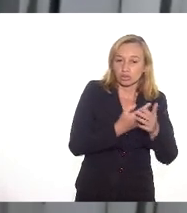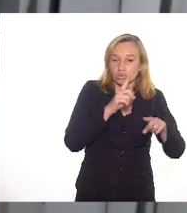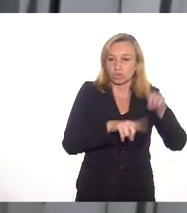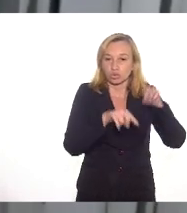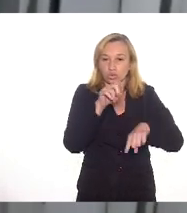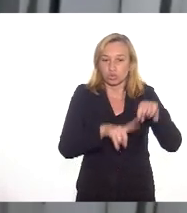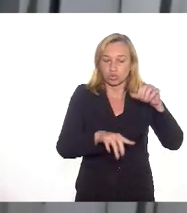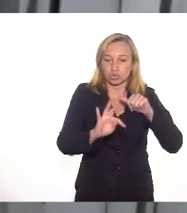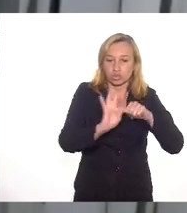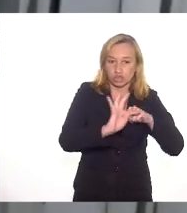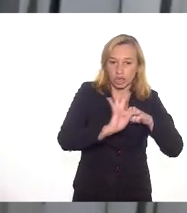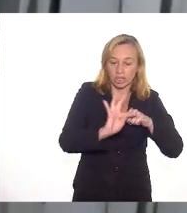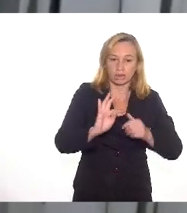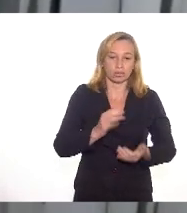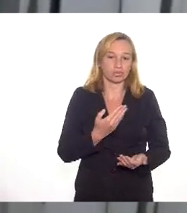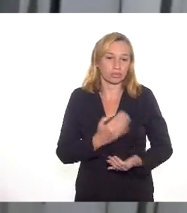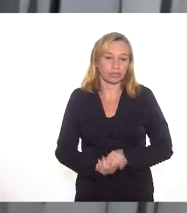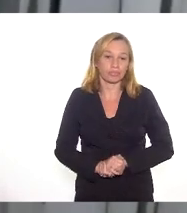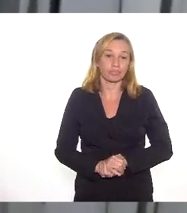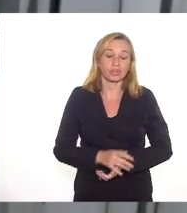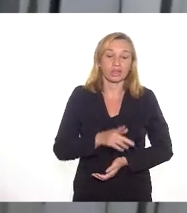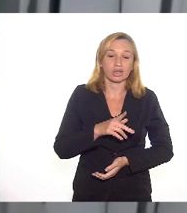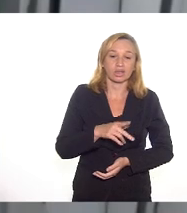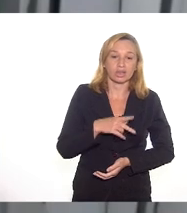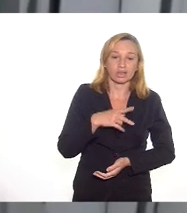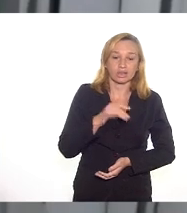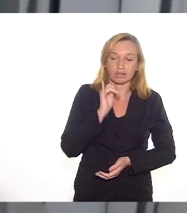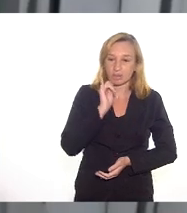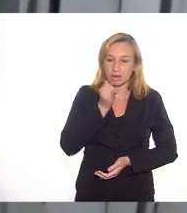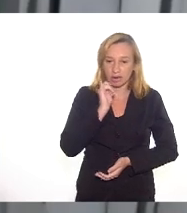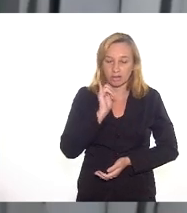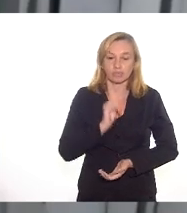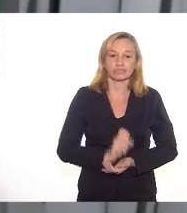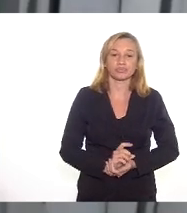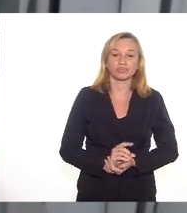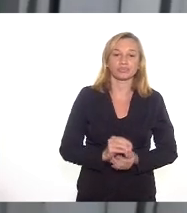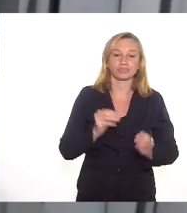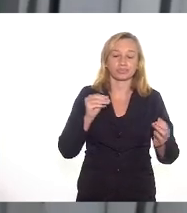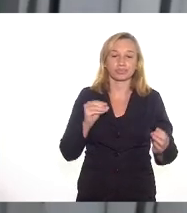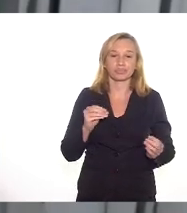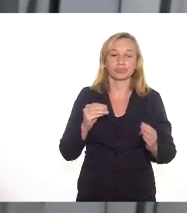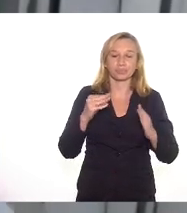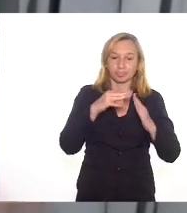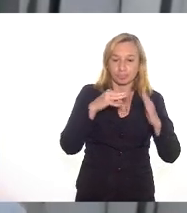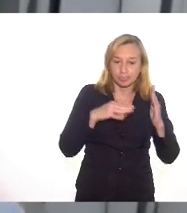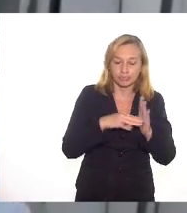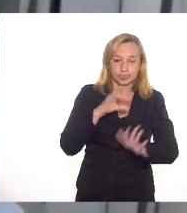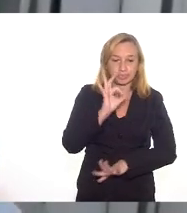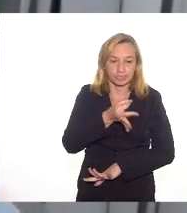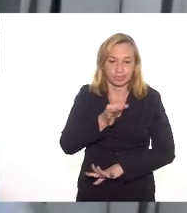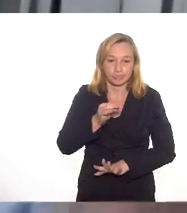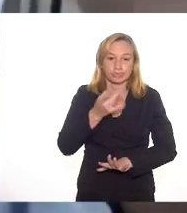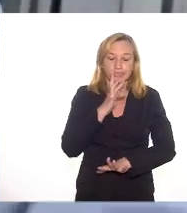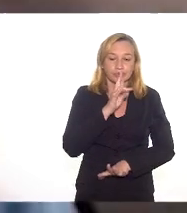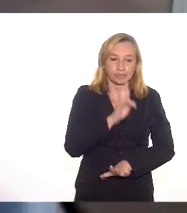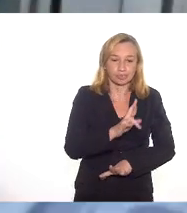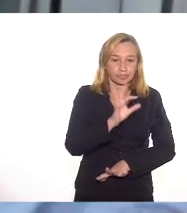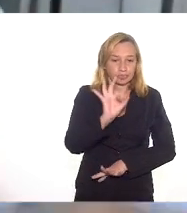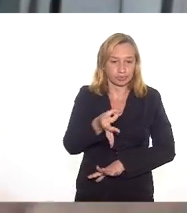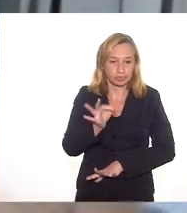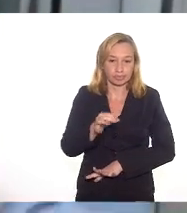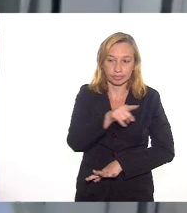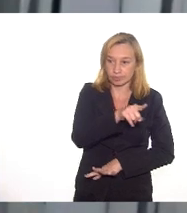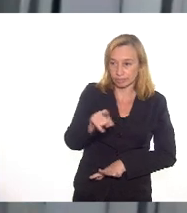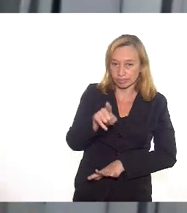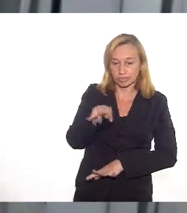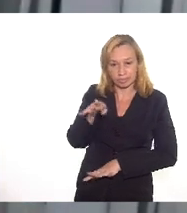técnicos que relatam com dados empíricos, com metodologia científica adequada, resultados positivos desses